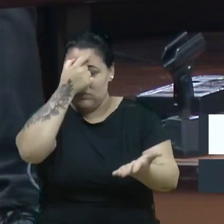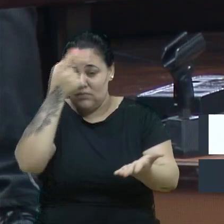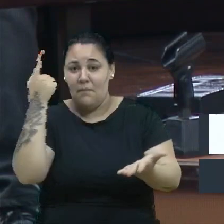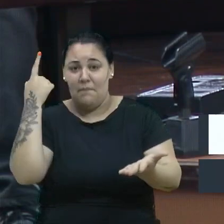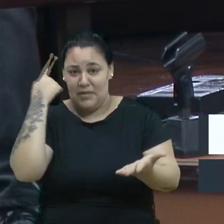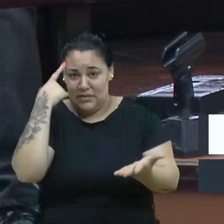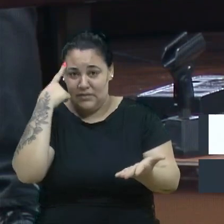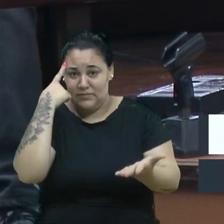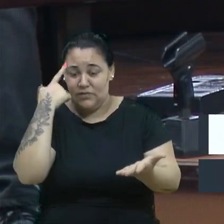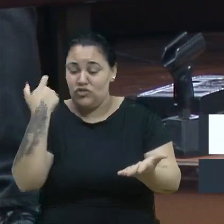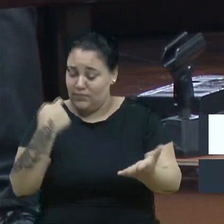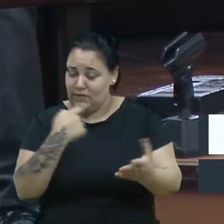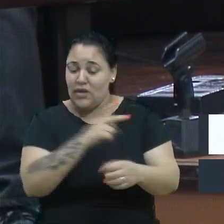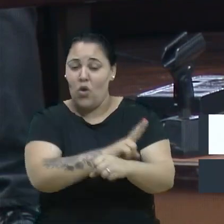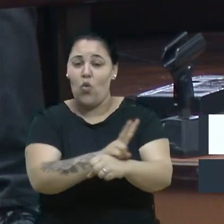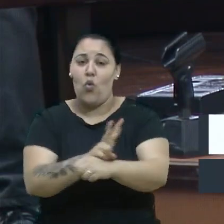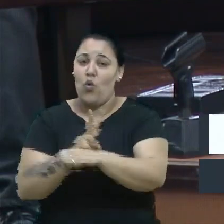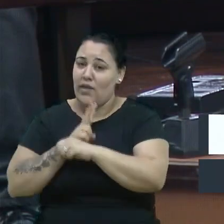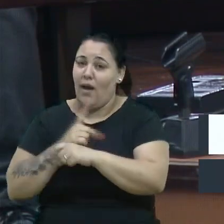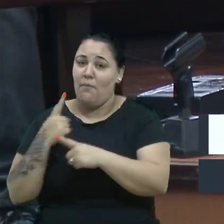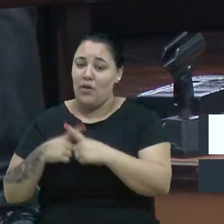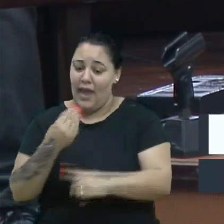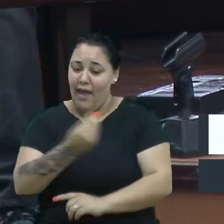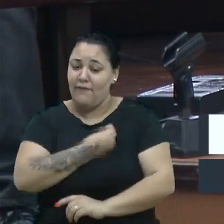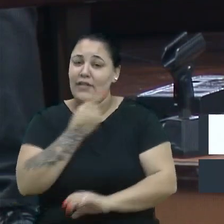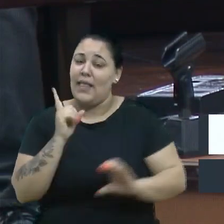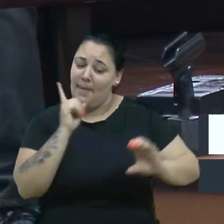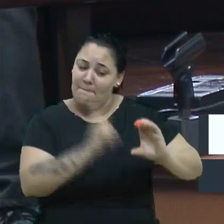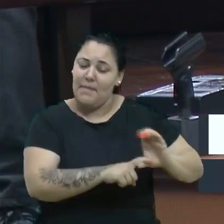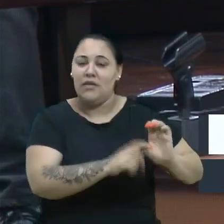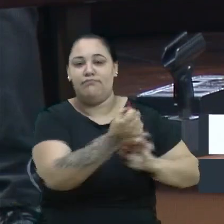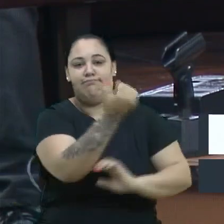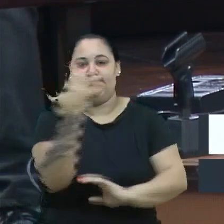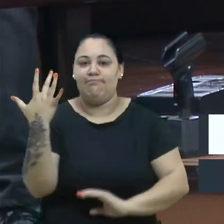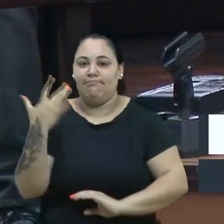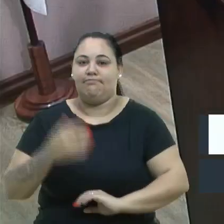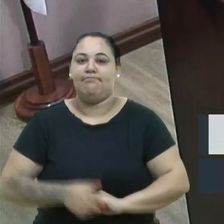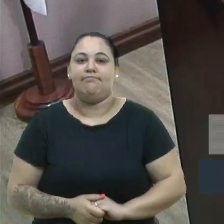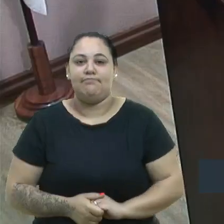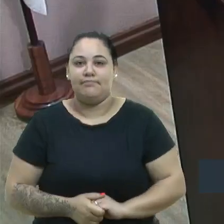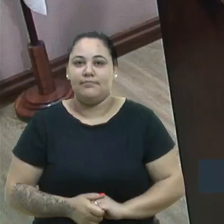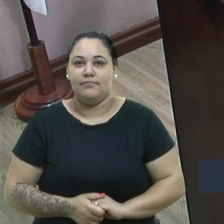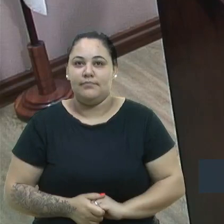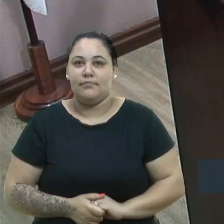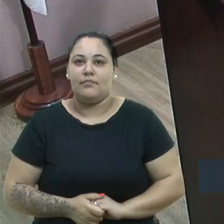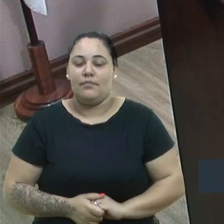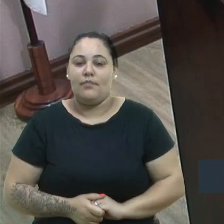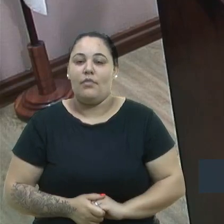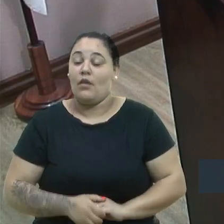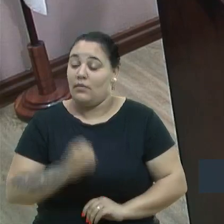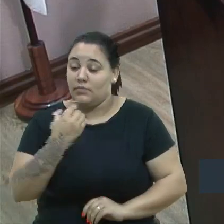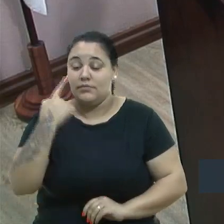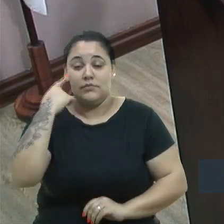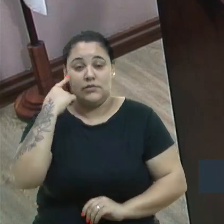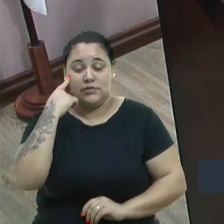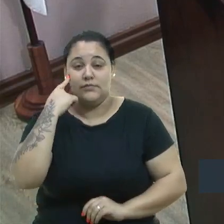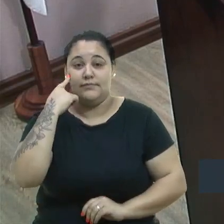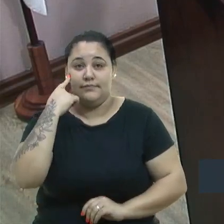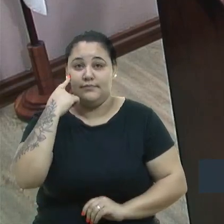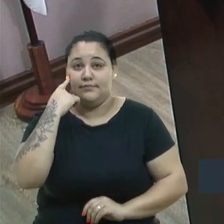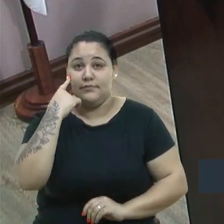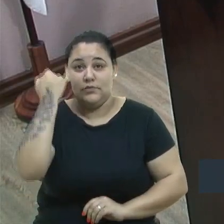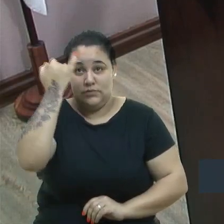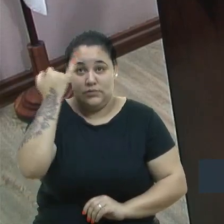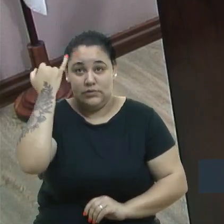meio ambiente, um meio ambiente sadio. Muito bem colocado, vereador Xuxa. E o vereador D'Ambrosa, que lembra